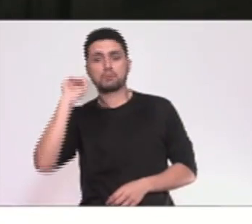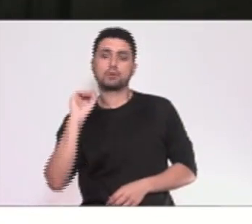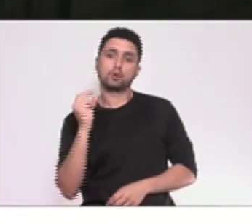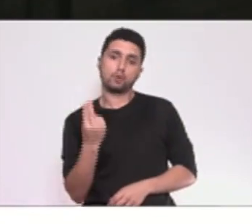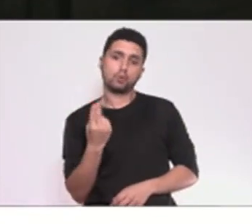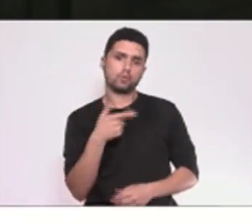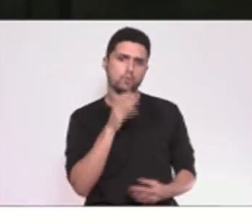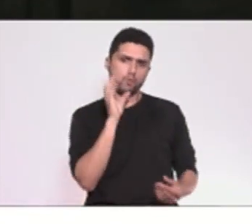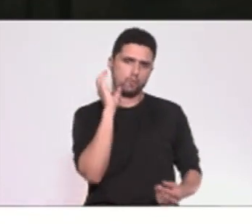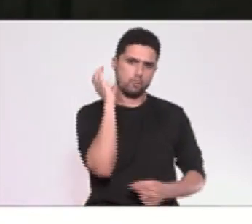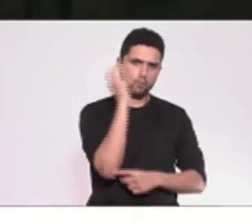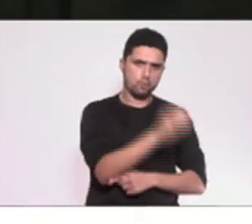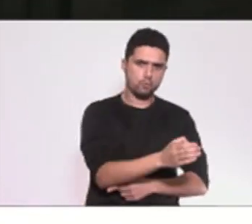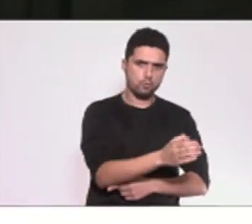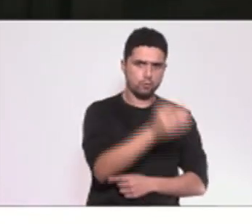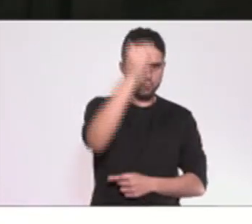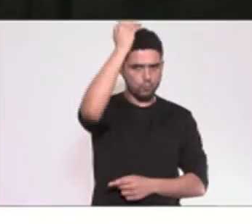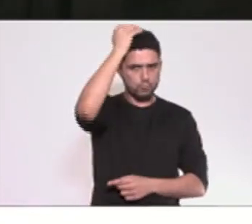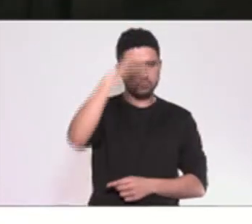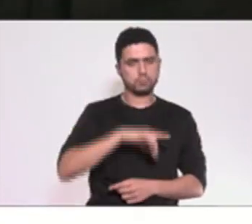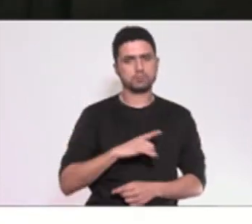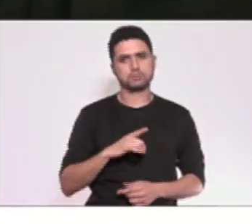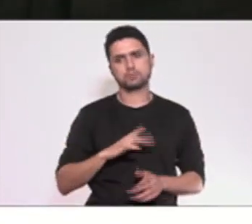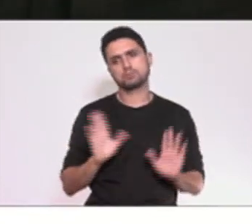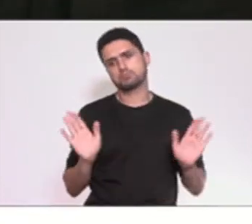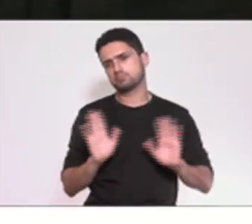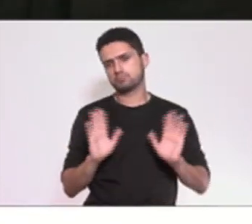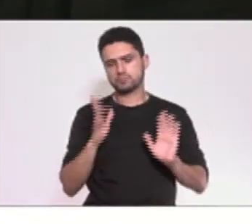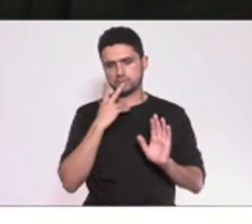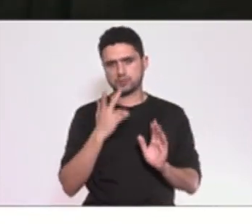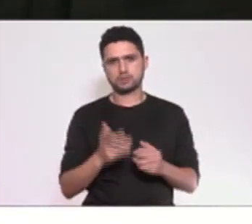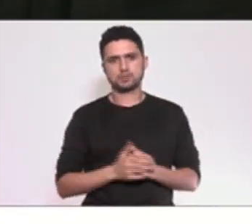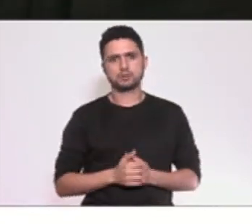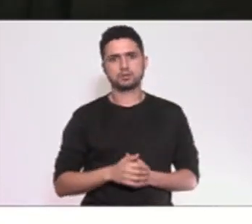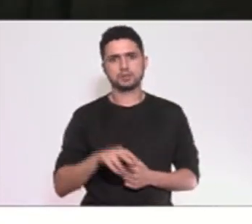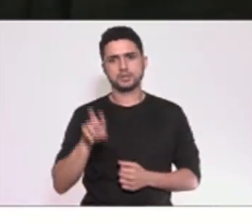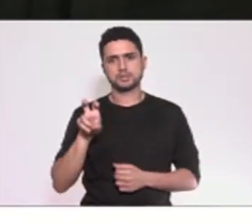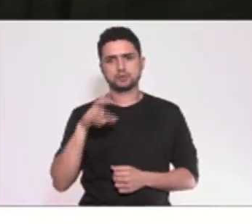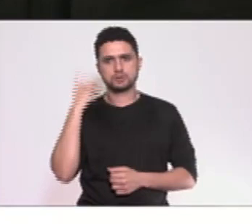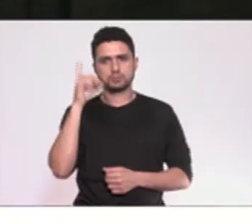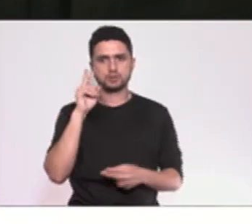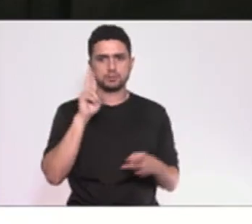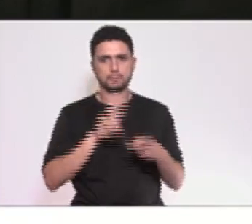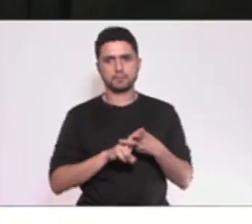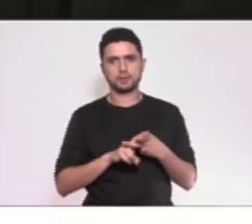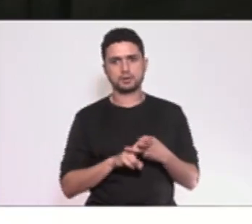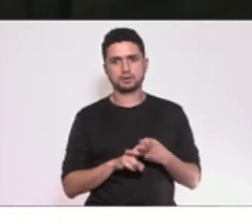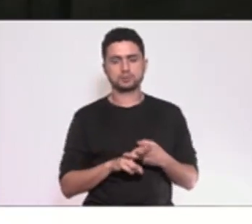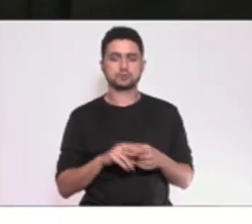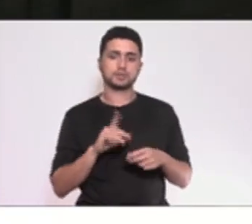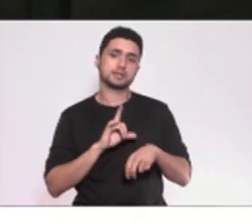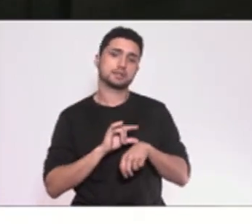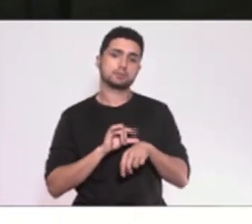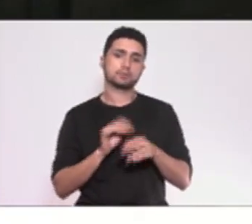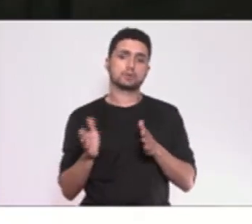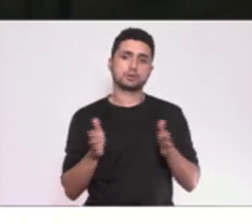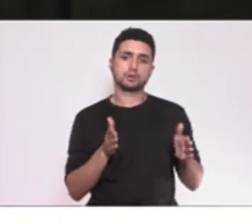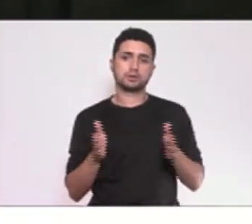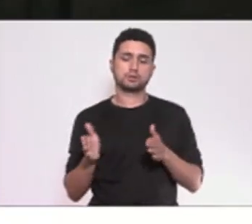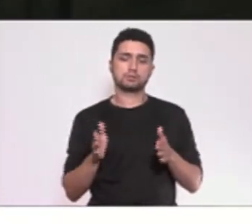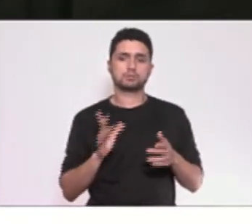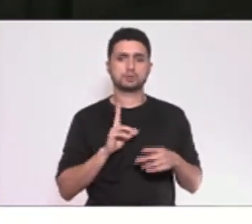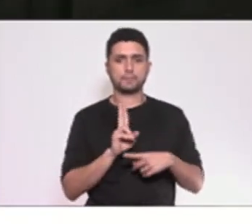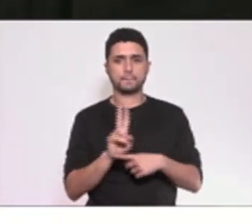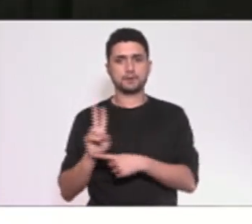dos 5 deputados diplomados presos há 1 ano em prisão temporária, convertida em